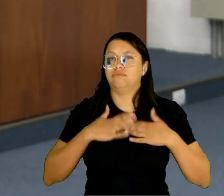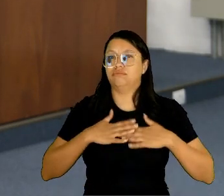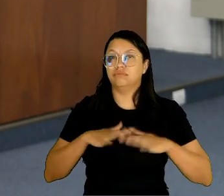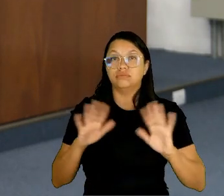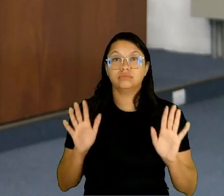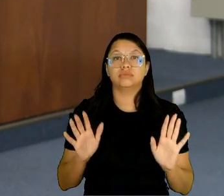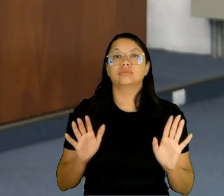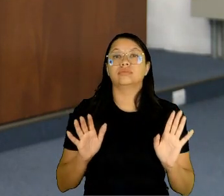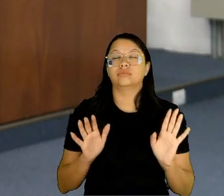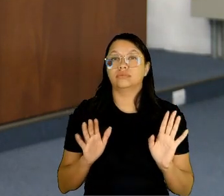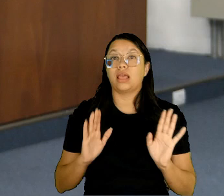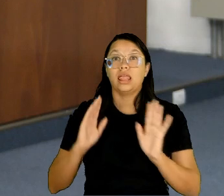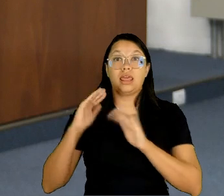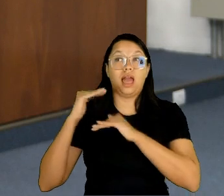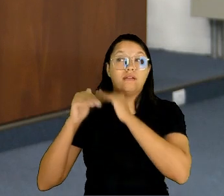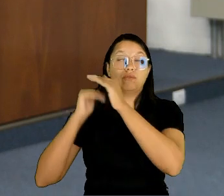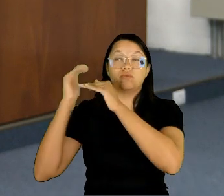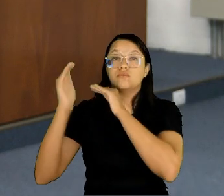ela acaba